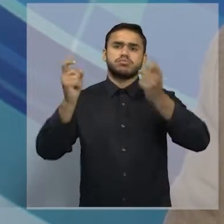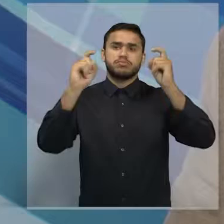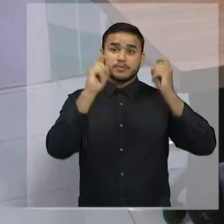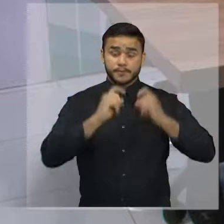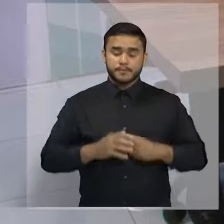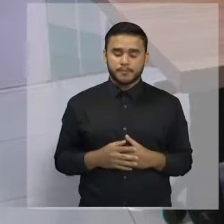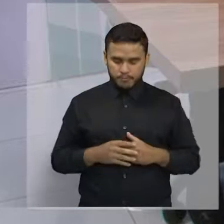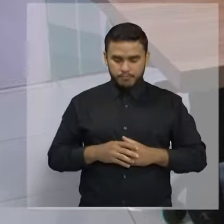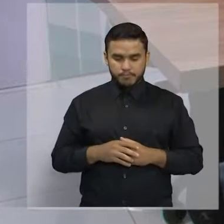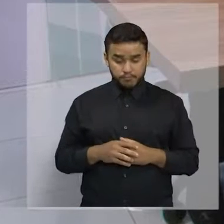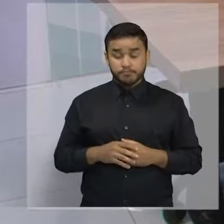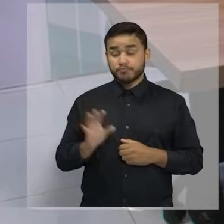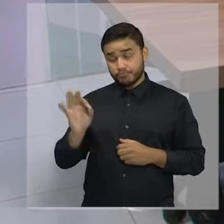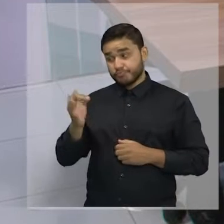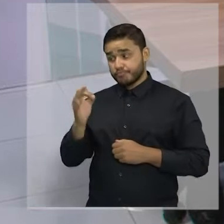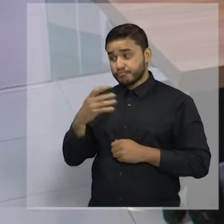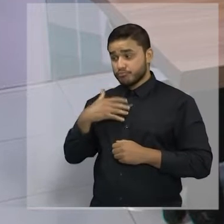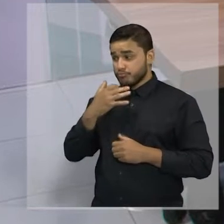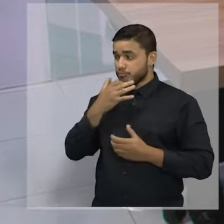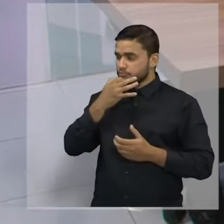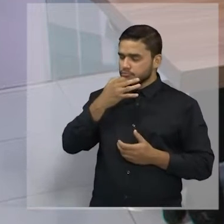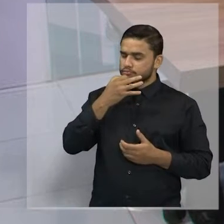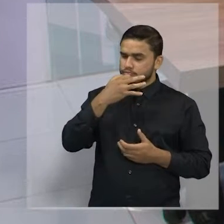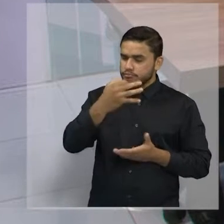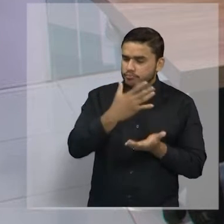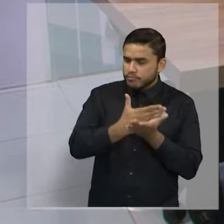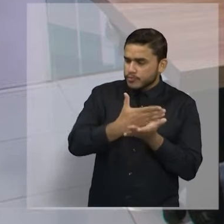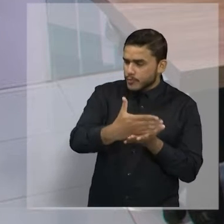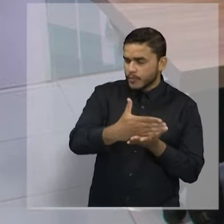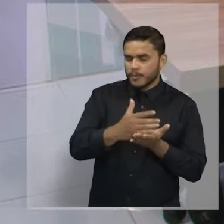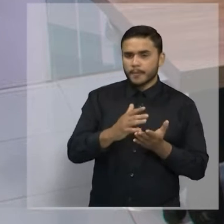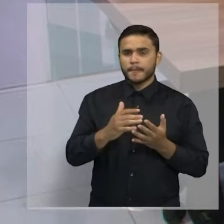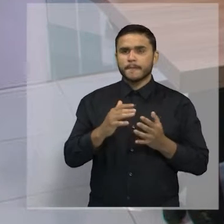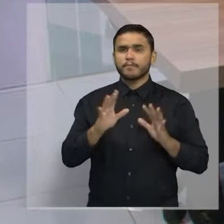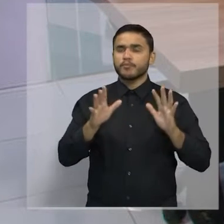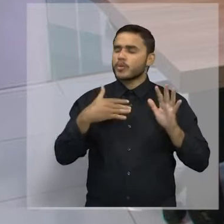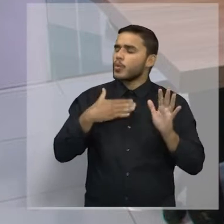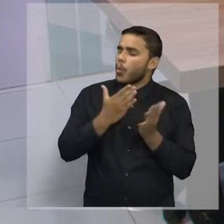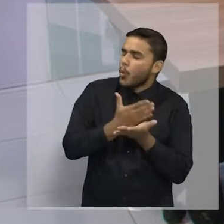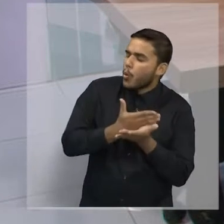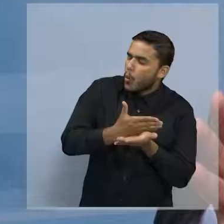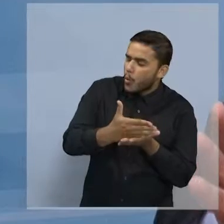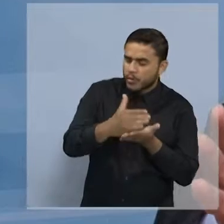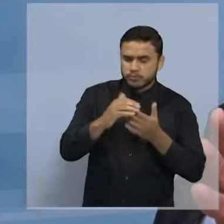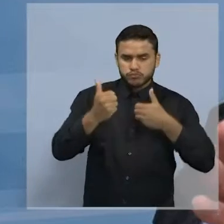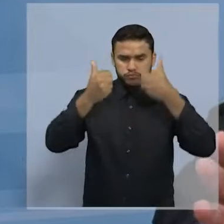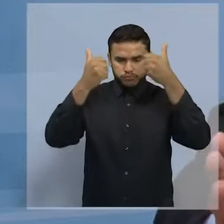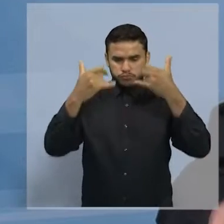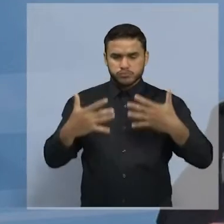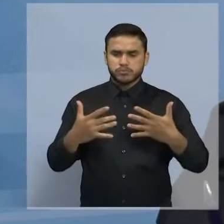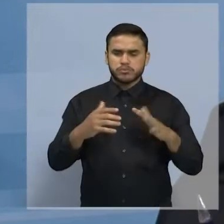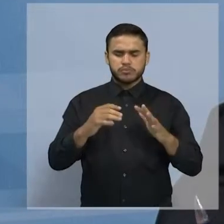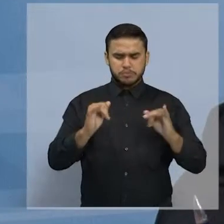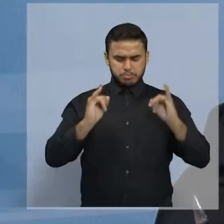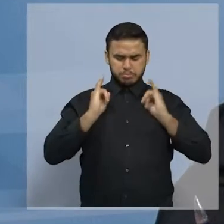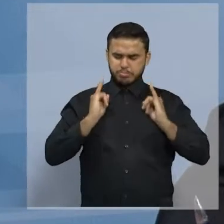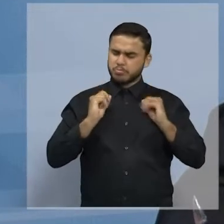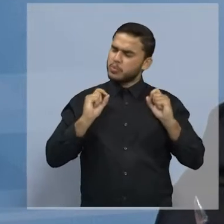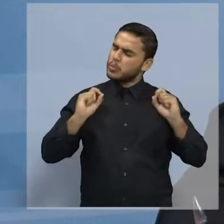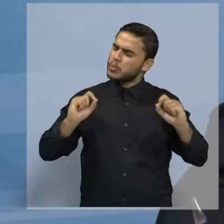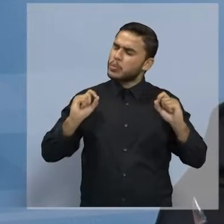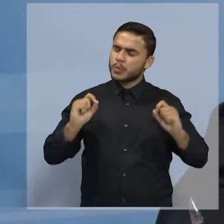editorial de abertura, a minha ideia foi exatamente introduzir o assunto, o que é a Previdência, o que representa a